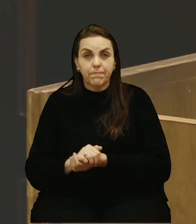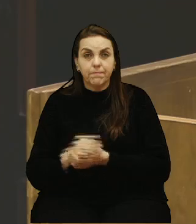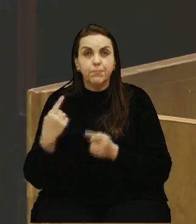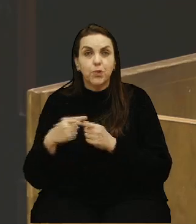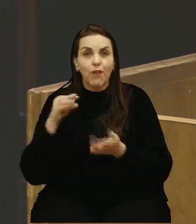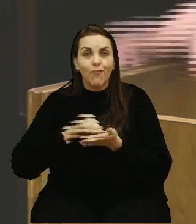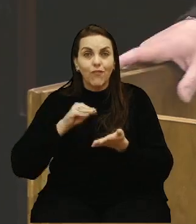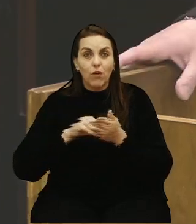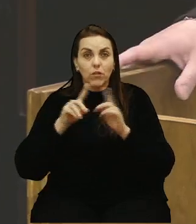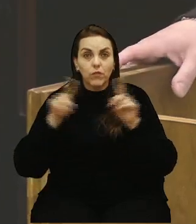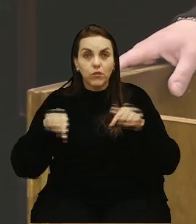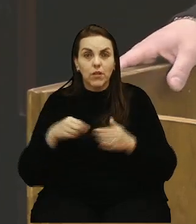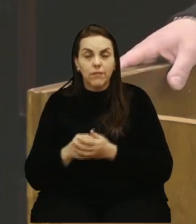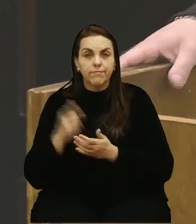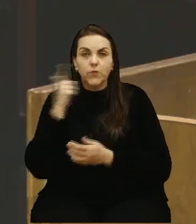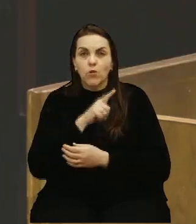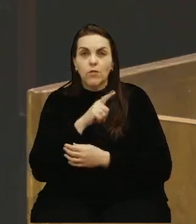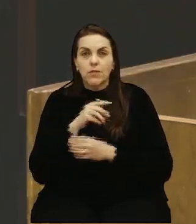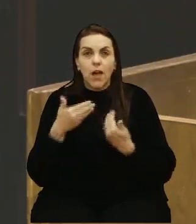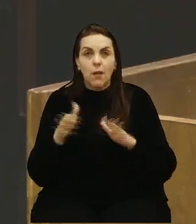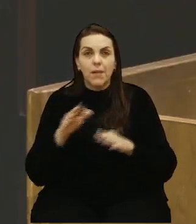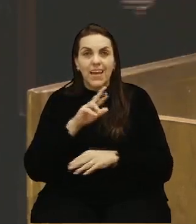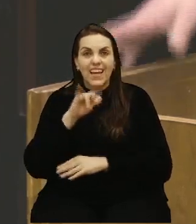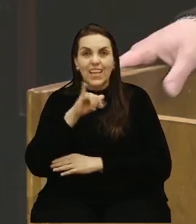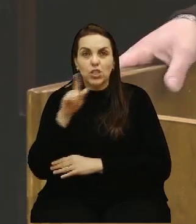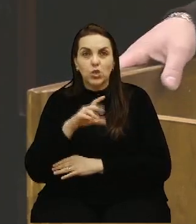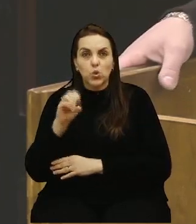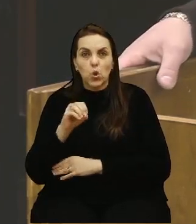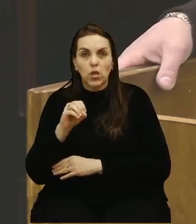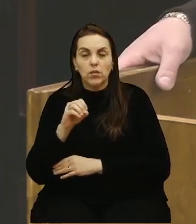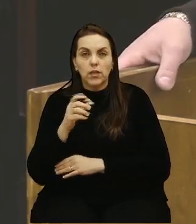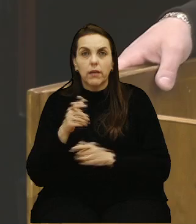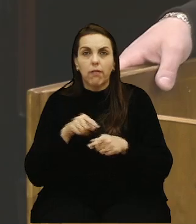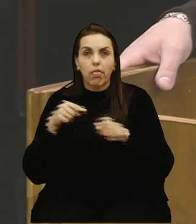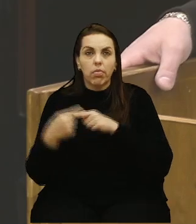não consegue abrir no Risso, tem que ficar se revezando.